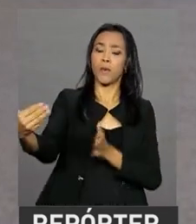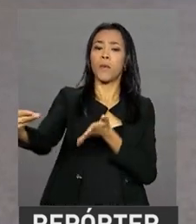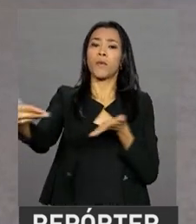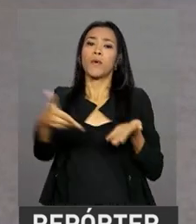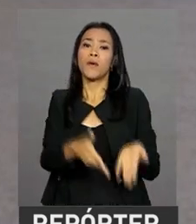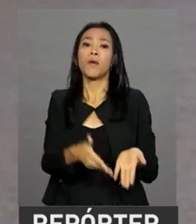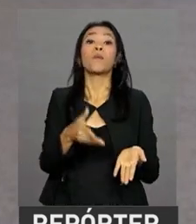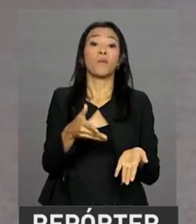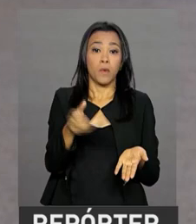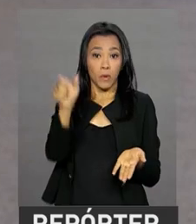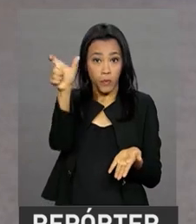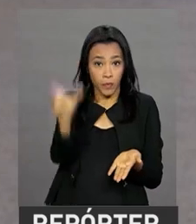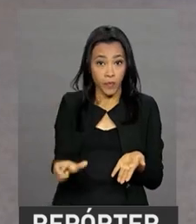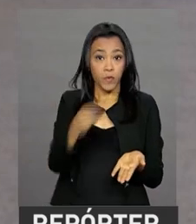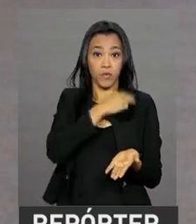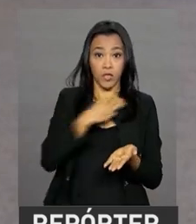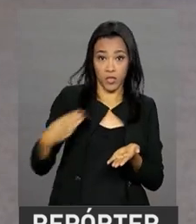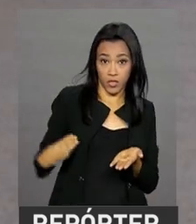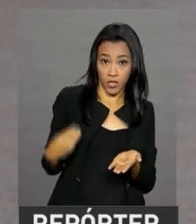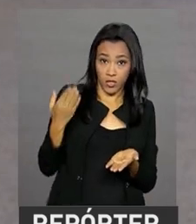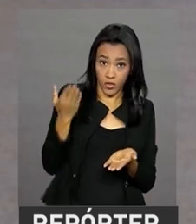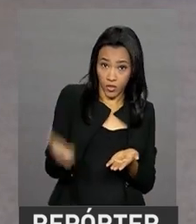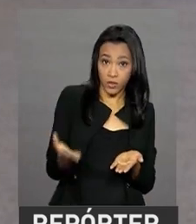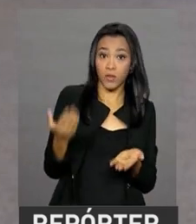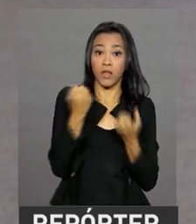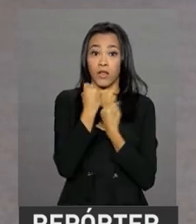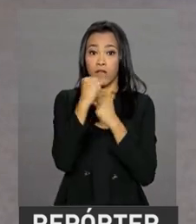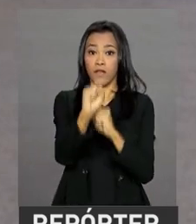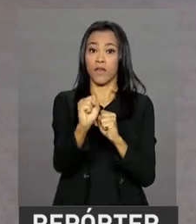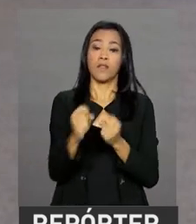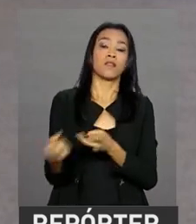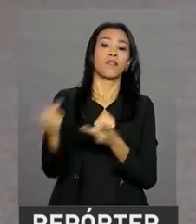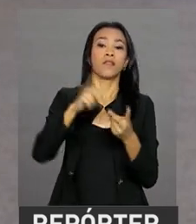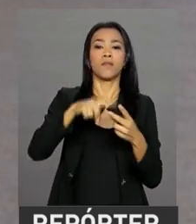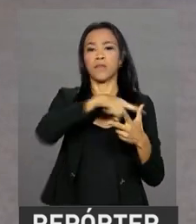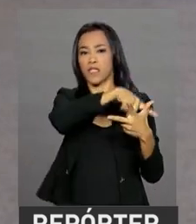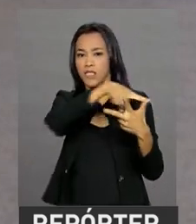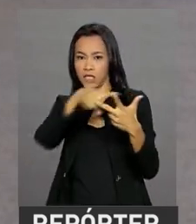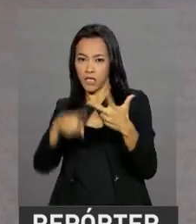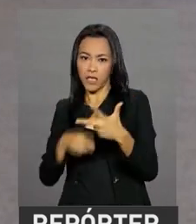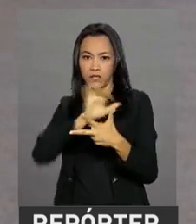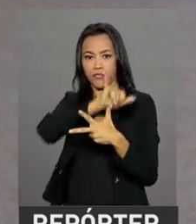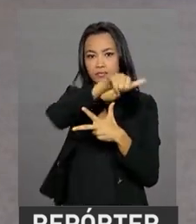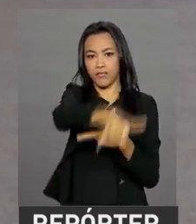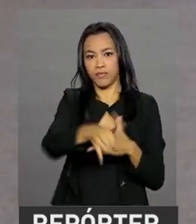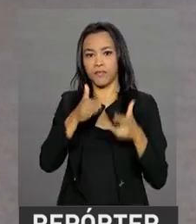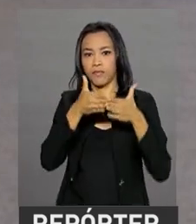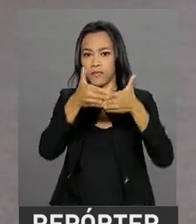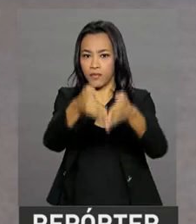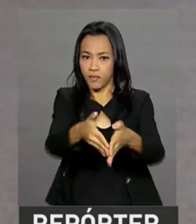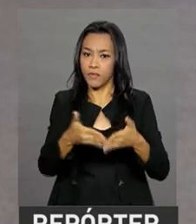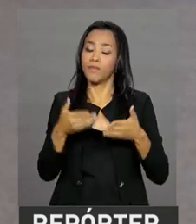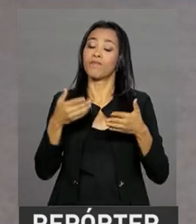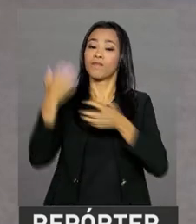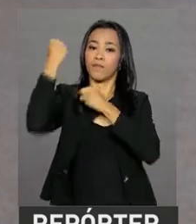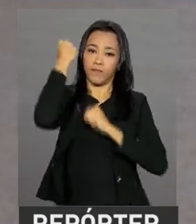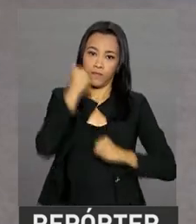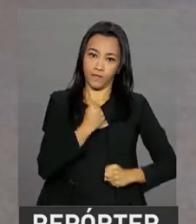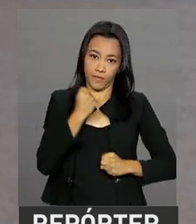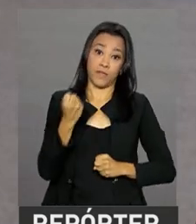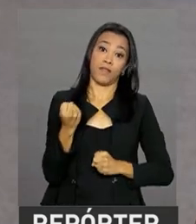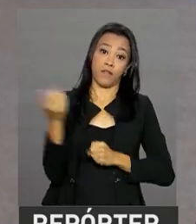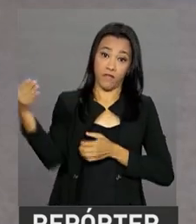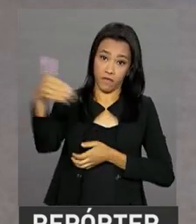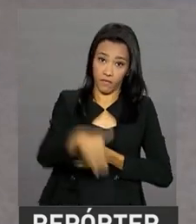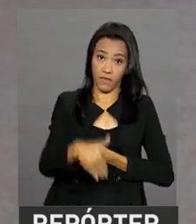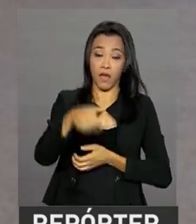do Planalto o ministro da Defesa, Raul Jungmann, e os comandantes das três Forças Armadas. Como eu falei, essa reunião começa daqui a pouco aqui no